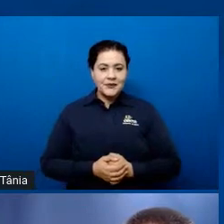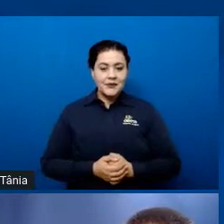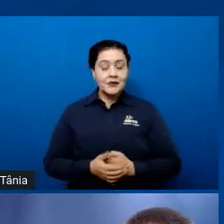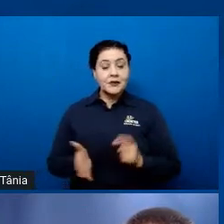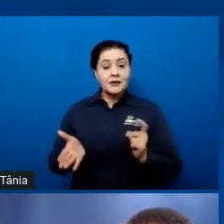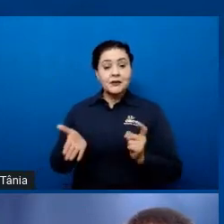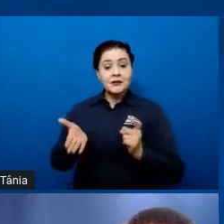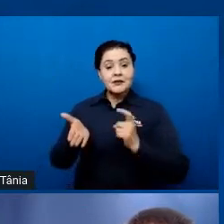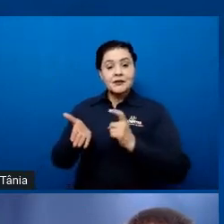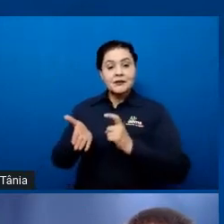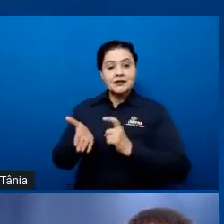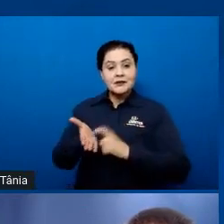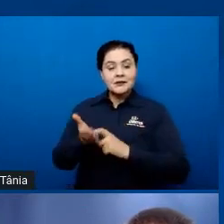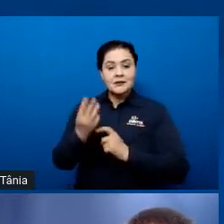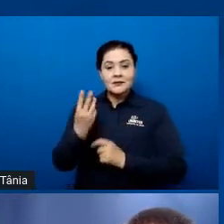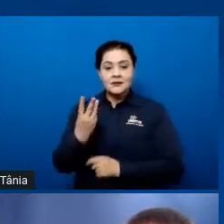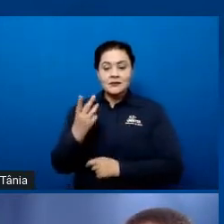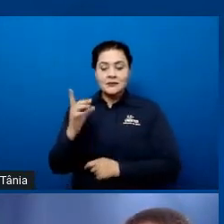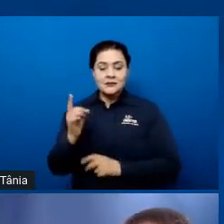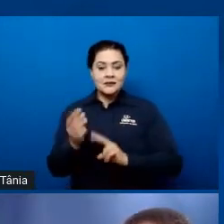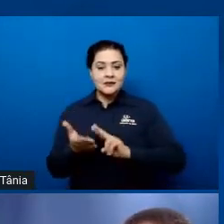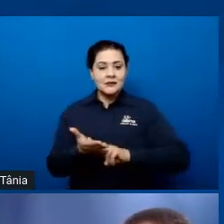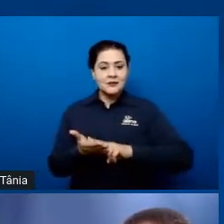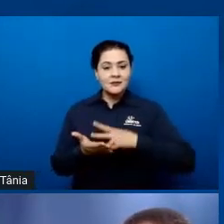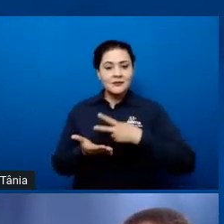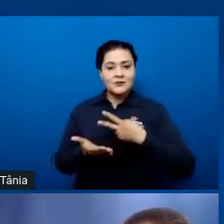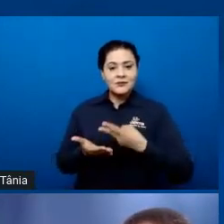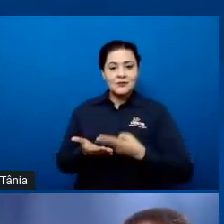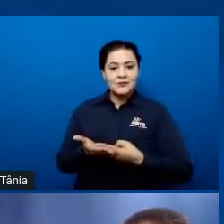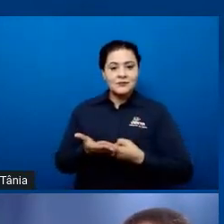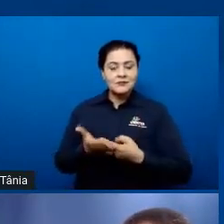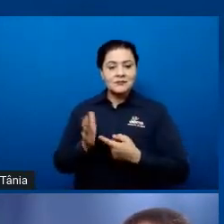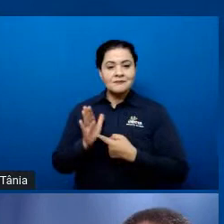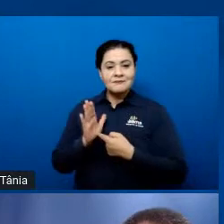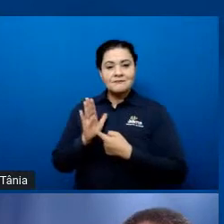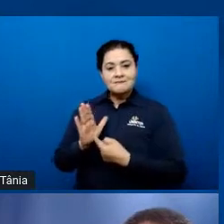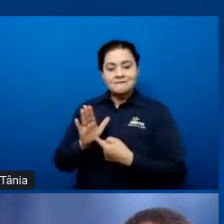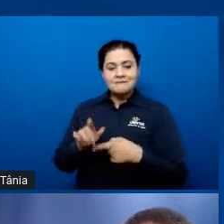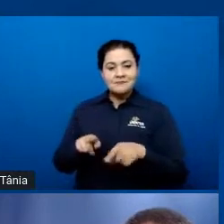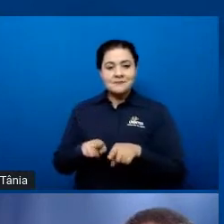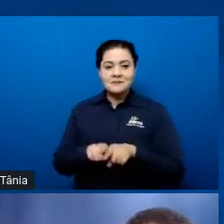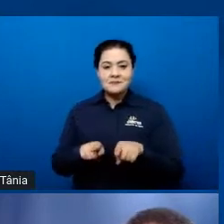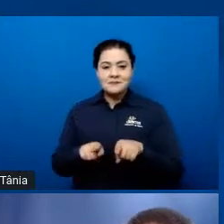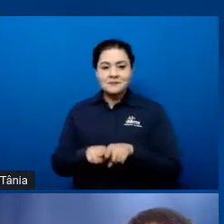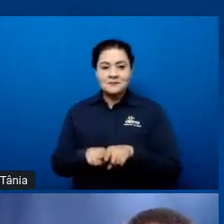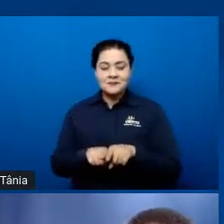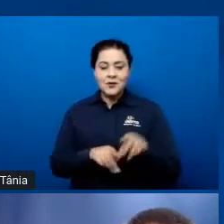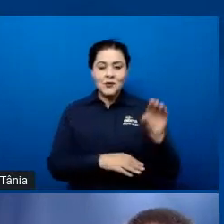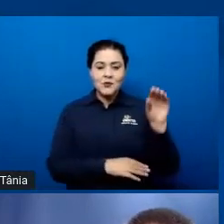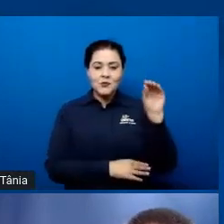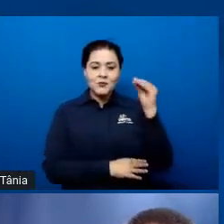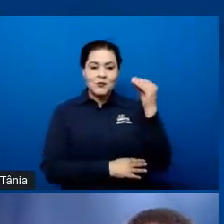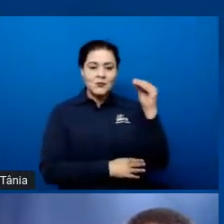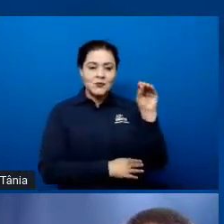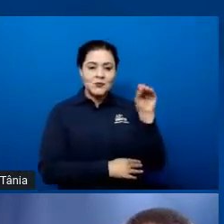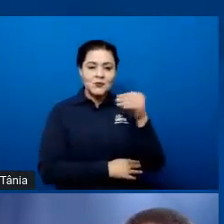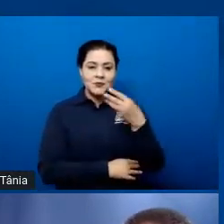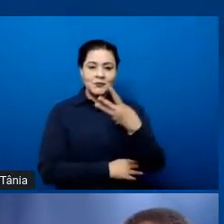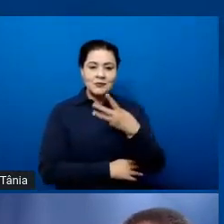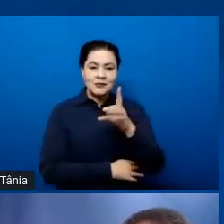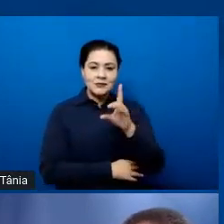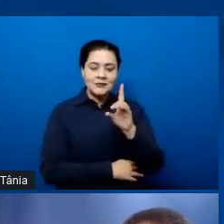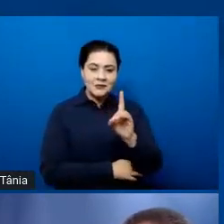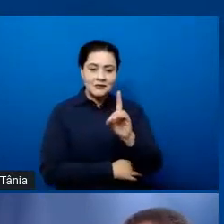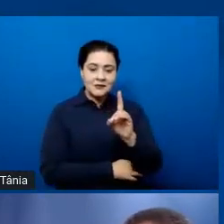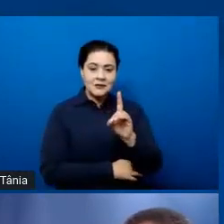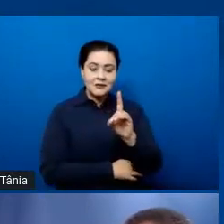clicam aqui, ó, automaticamente ele vai aparecer um dinossauro 3D aqui. Na tela,